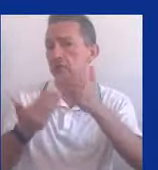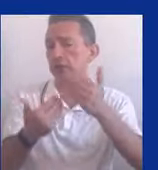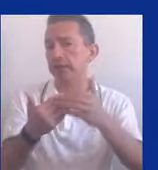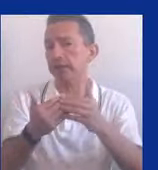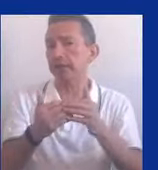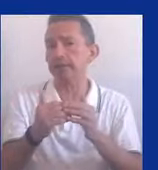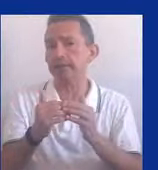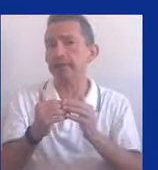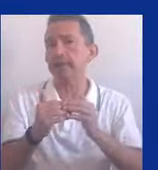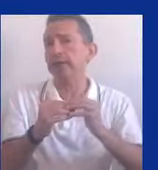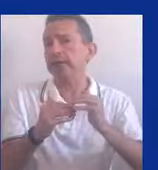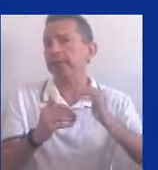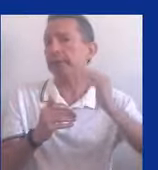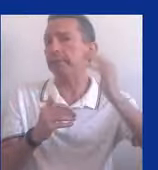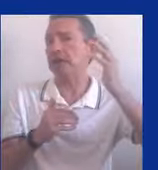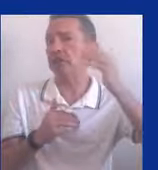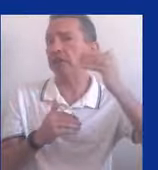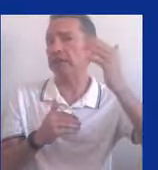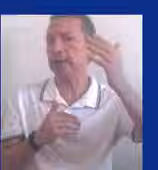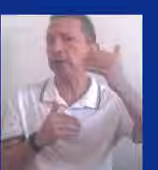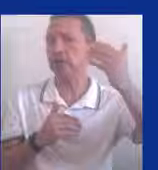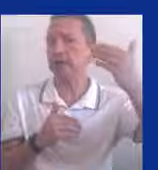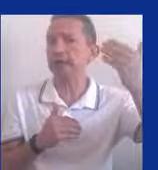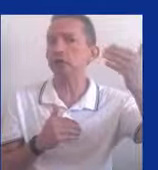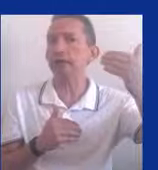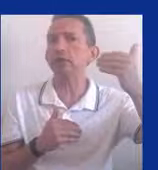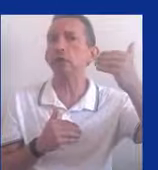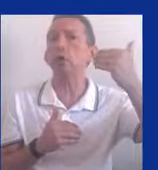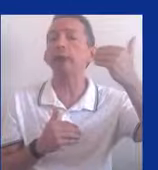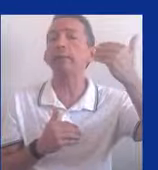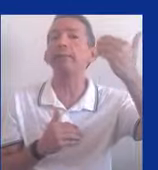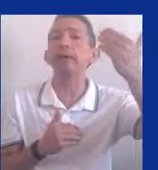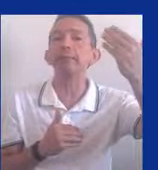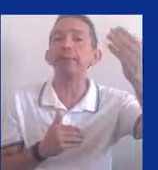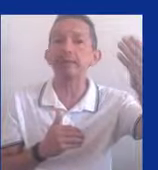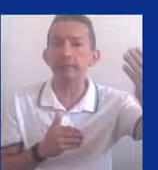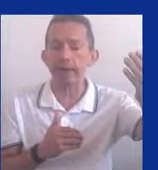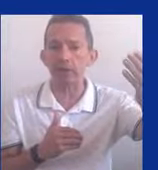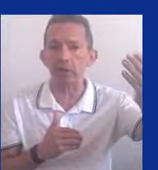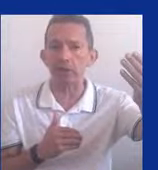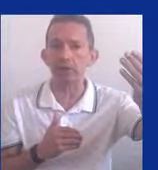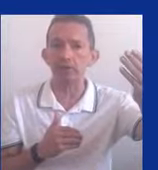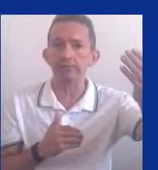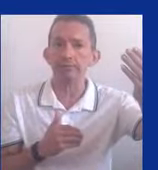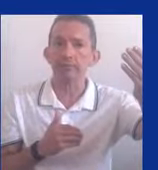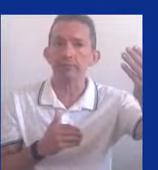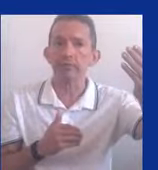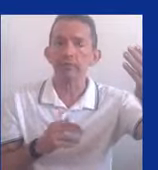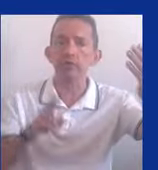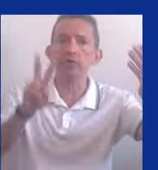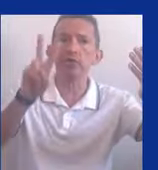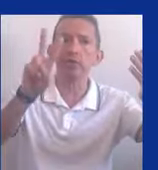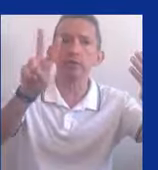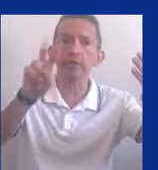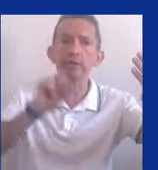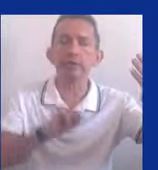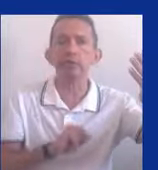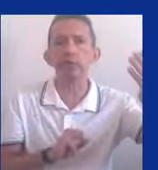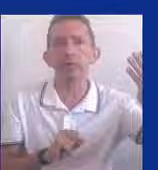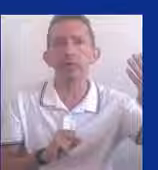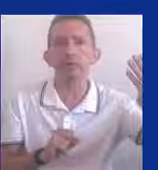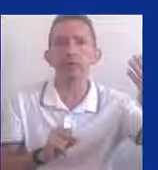origem dessas organelas está mais diretamente relacionado com a membrana plasmática. Só existem